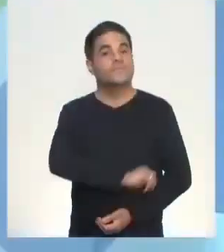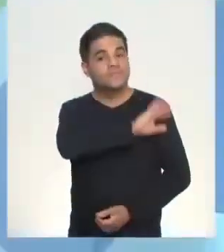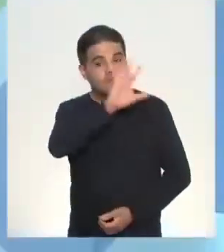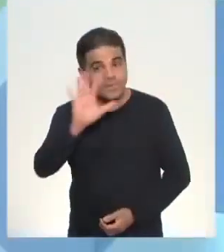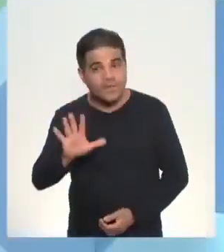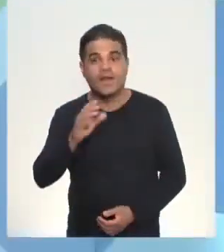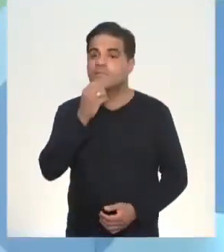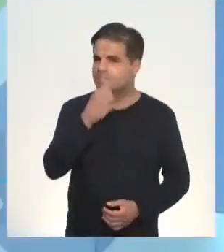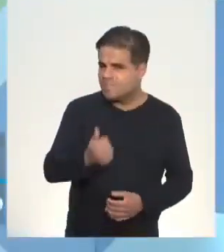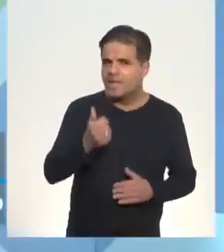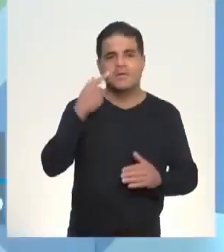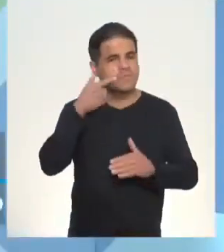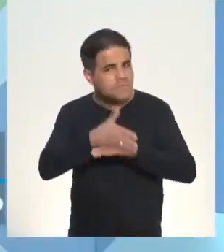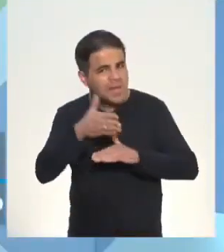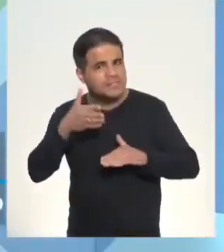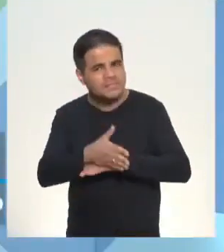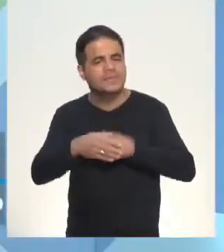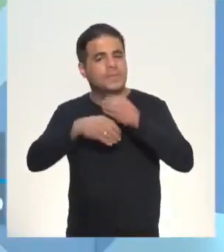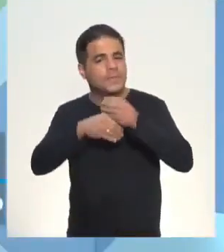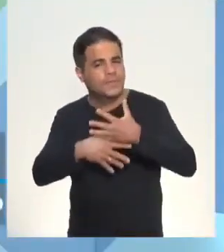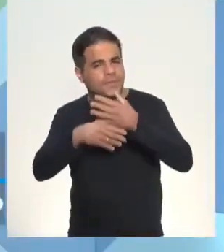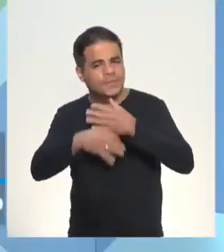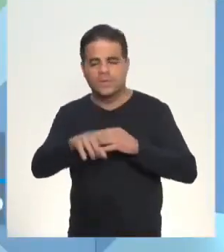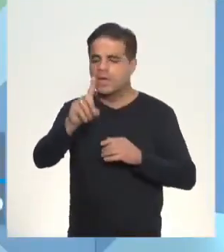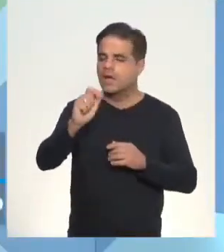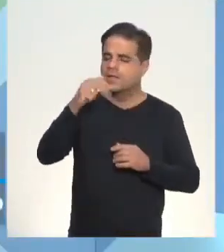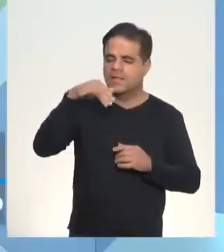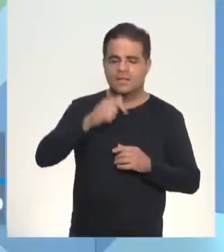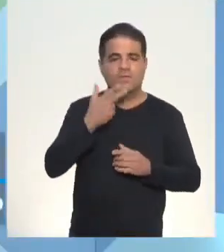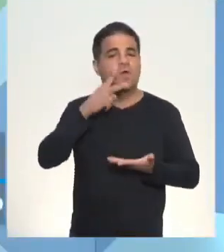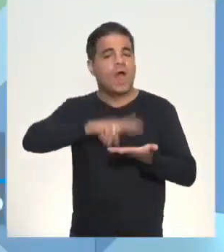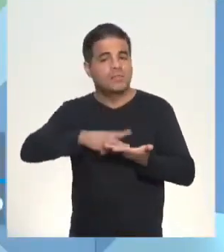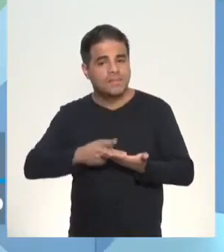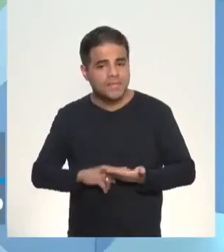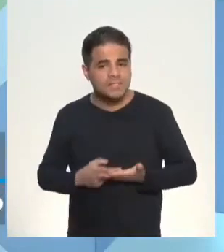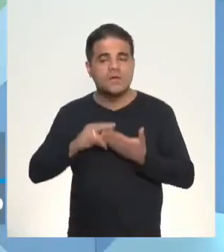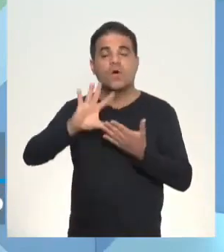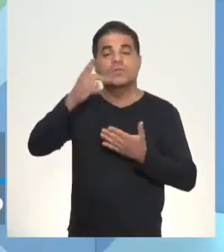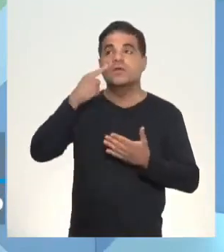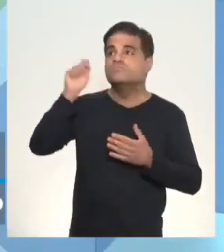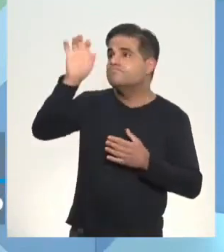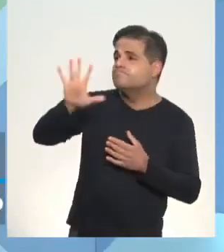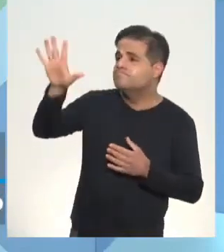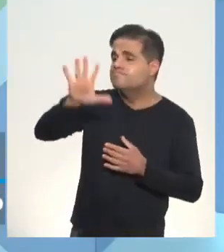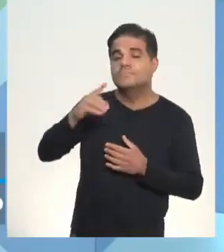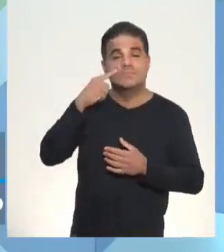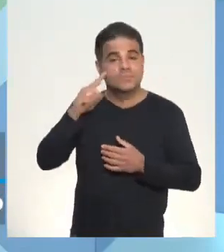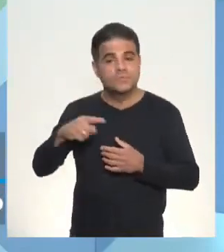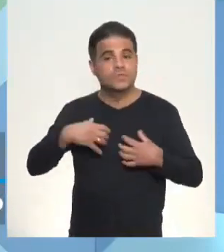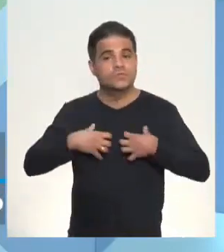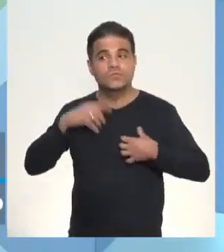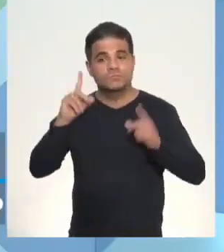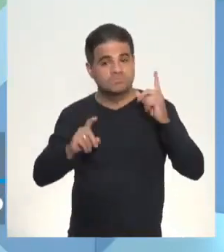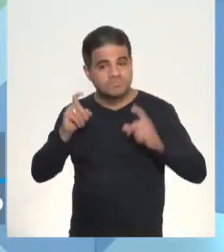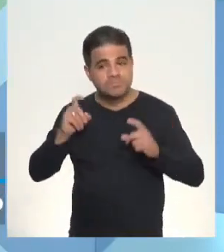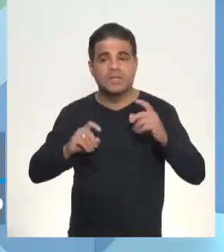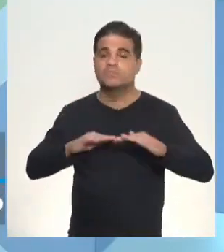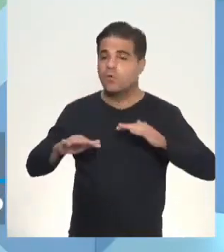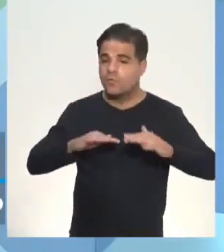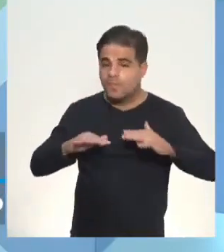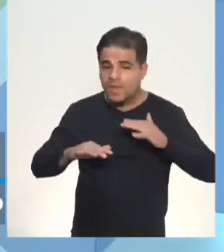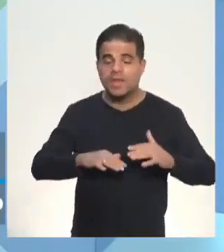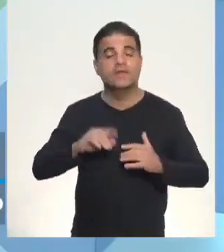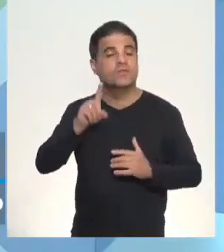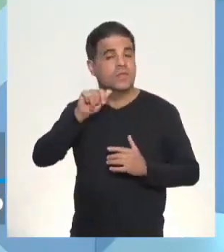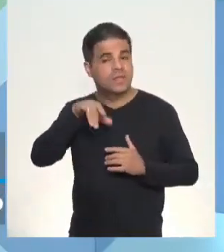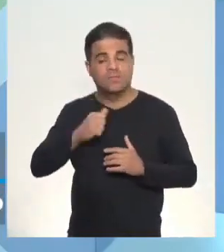Olá, então vocês participando bastante. Olha, o Danilo diz, a interpretação acontece através da imagem e dos gestos. Danilão falando isso aí pra